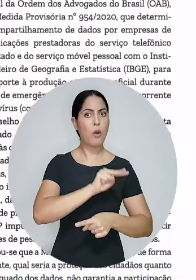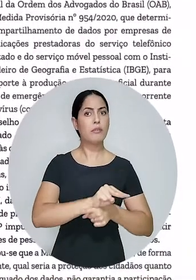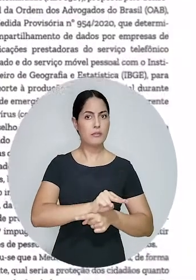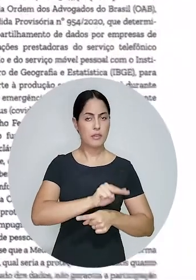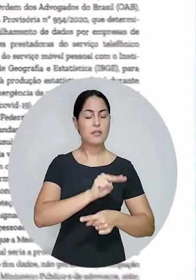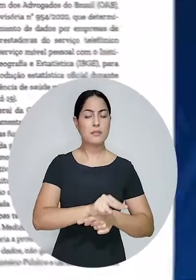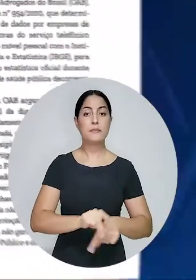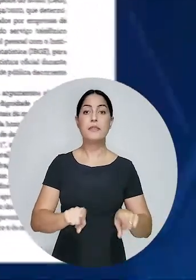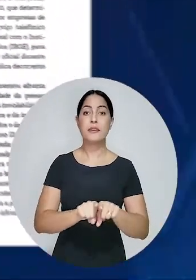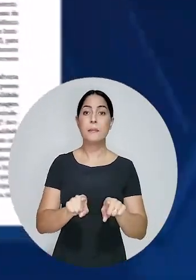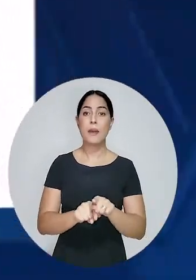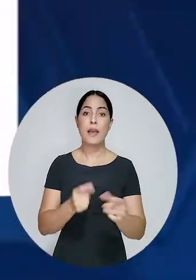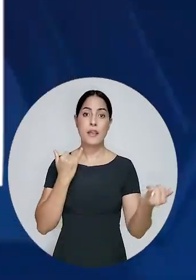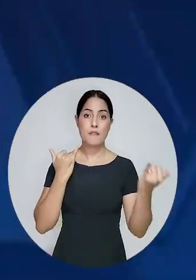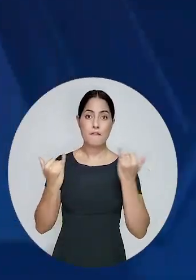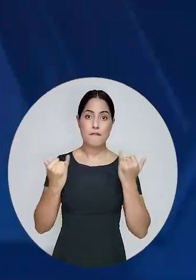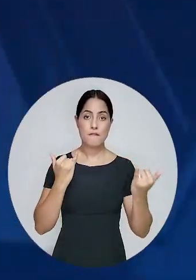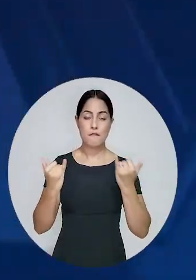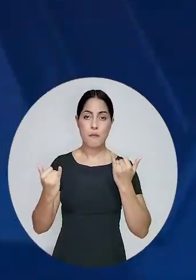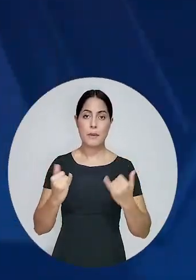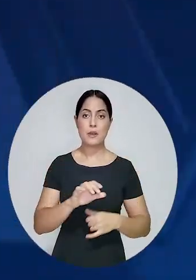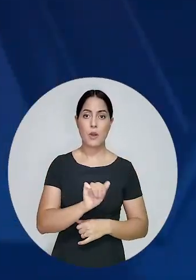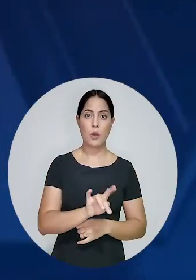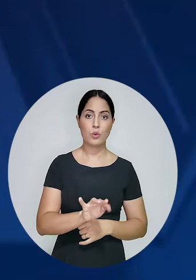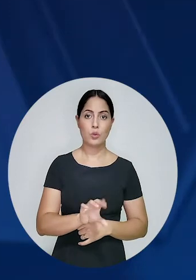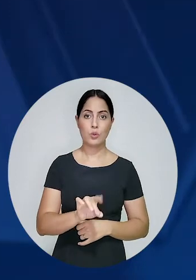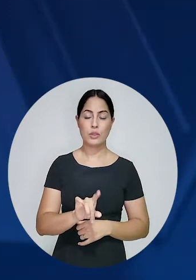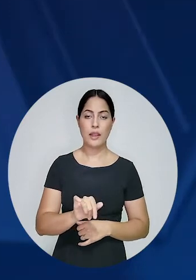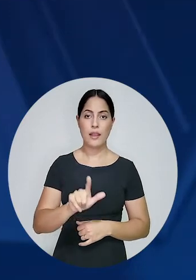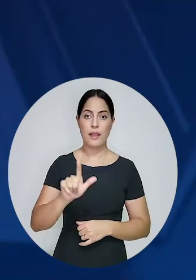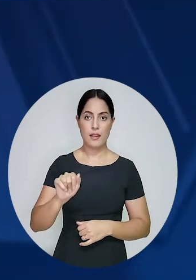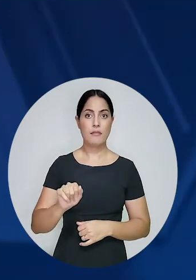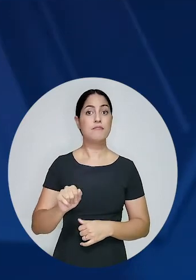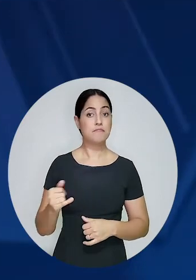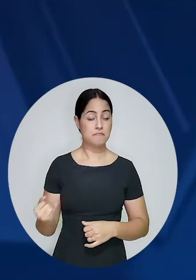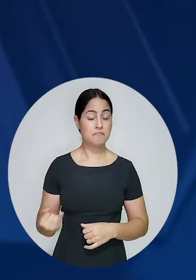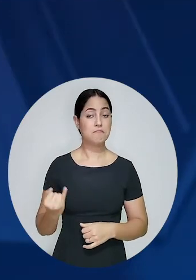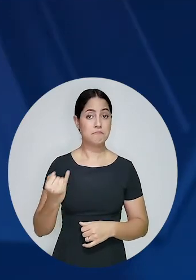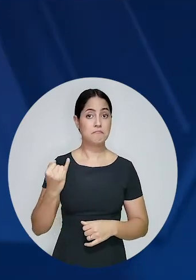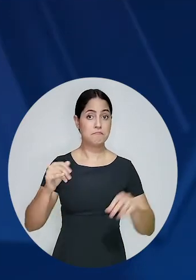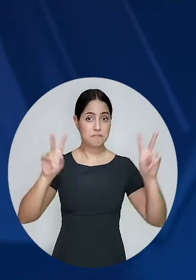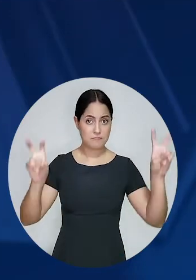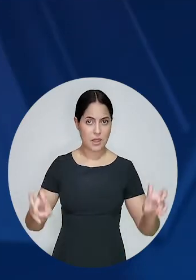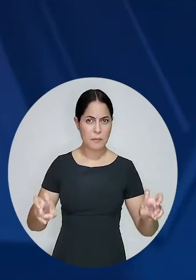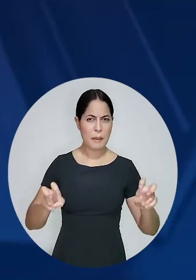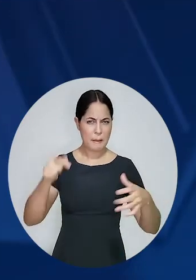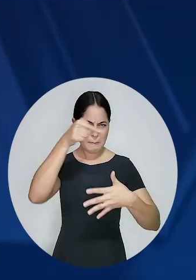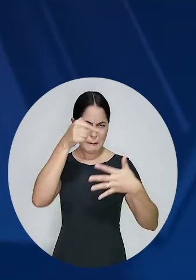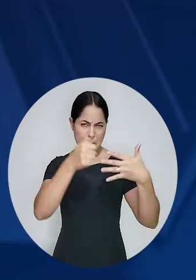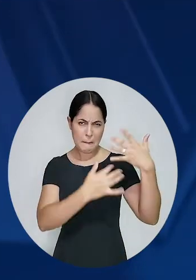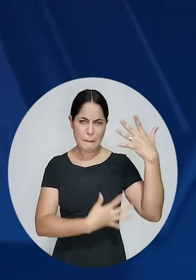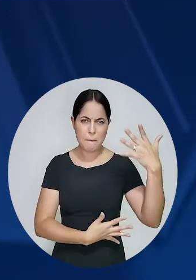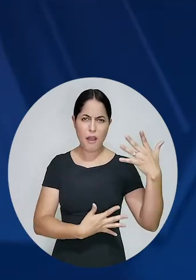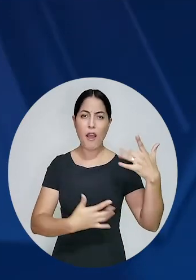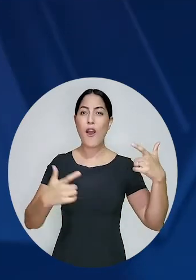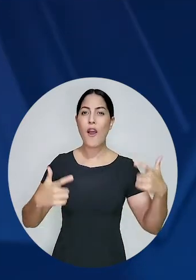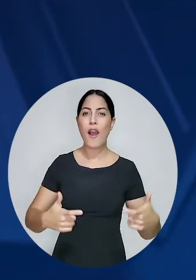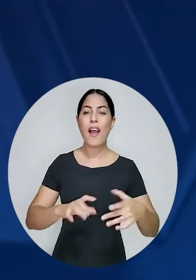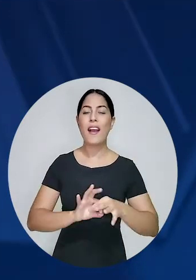autodeterminação informativa. Esses e outros destaques da revista Justiça e Cidadania você pode conferir